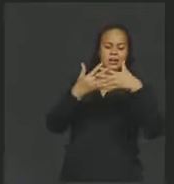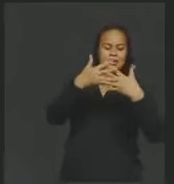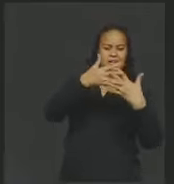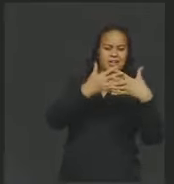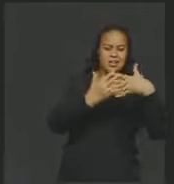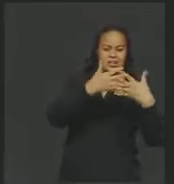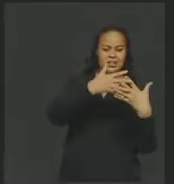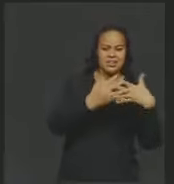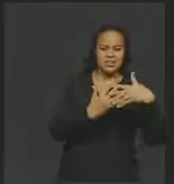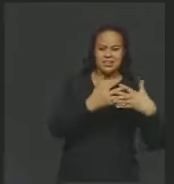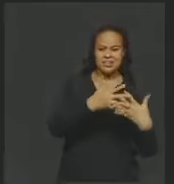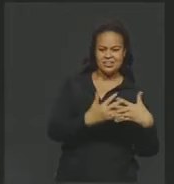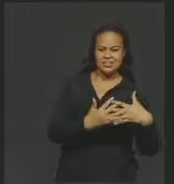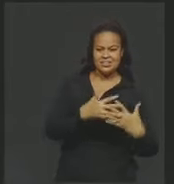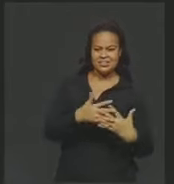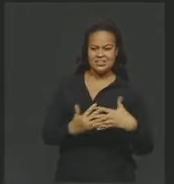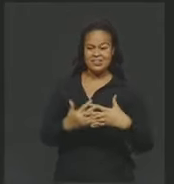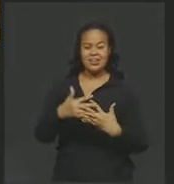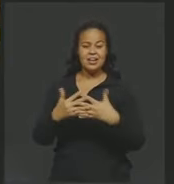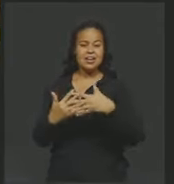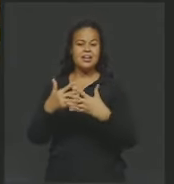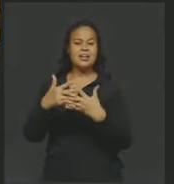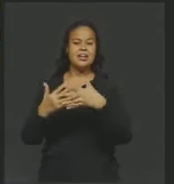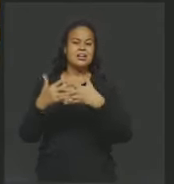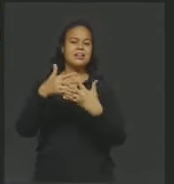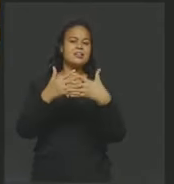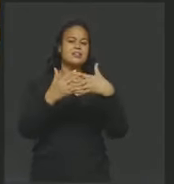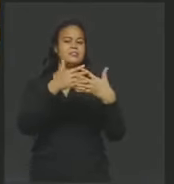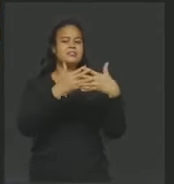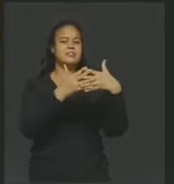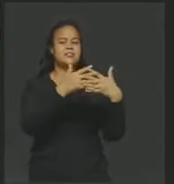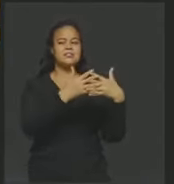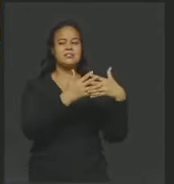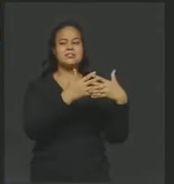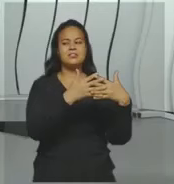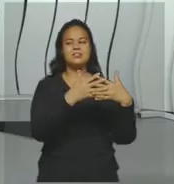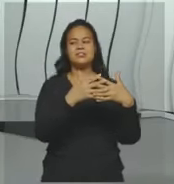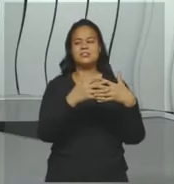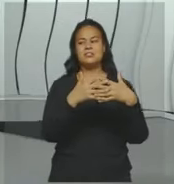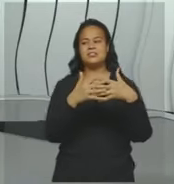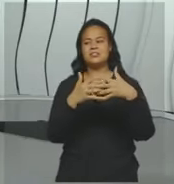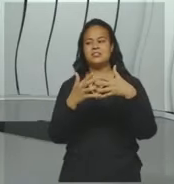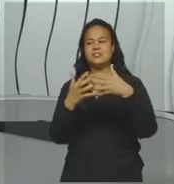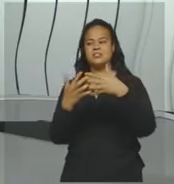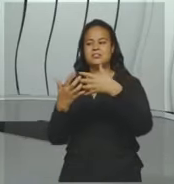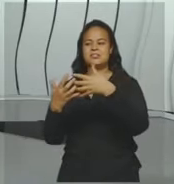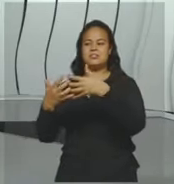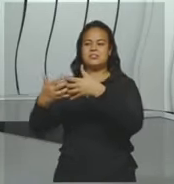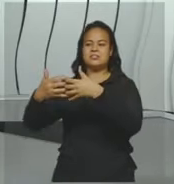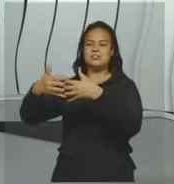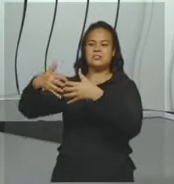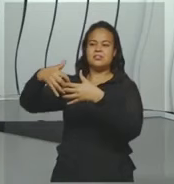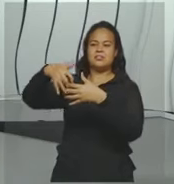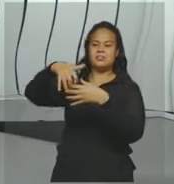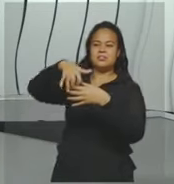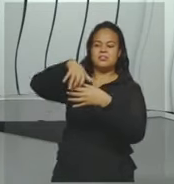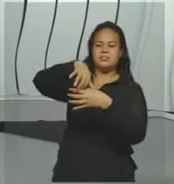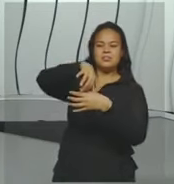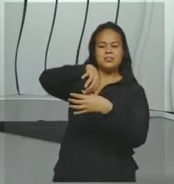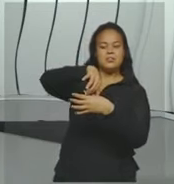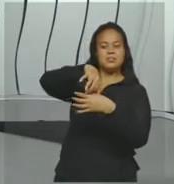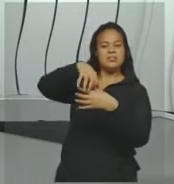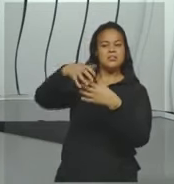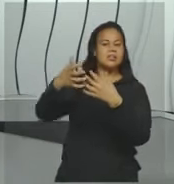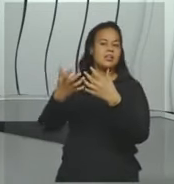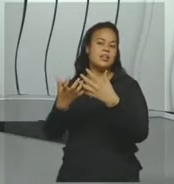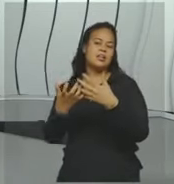movimento de um objeto para o outro. Está aqui o desenho de engrenagens. Engrenagens a gente conhece muito bem. E também tem essa relação, se uma